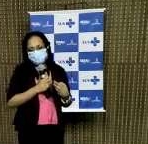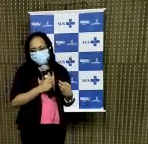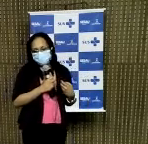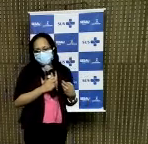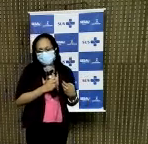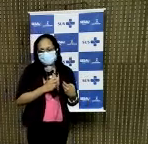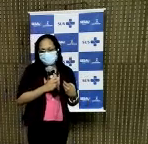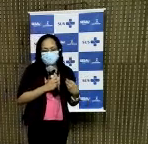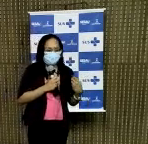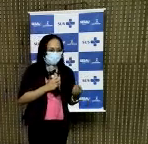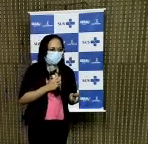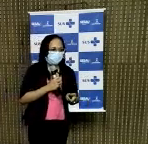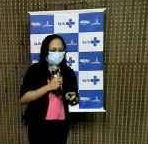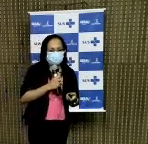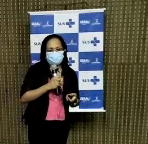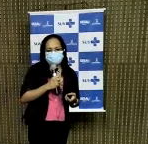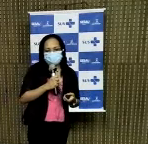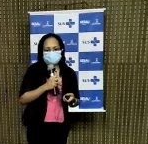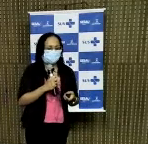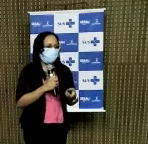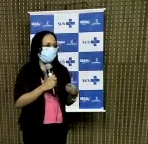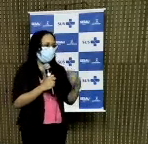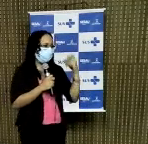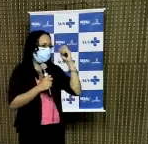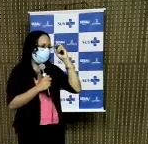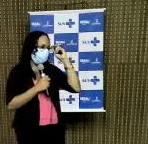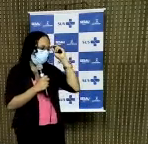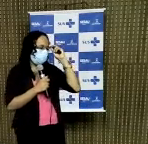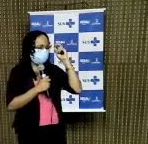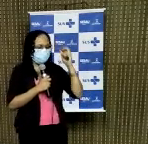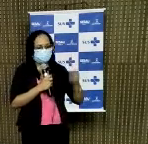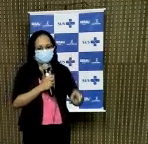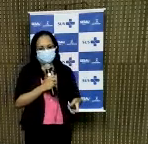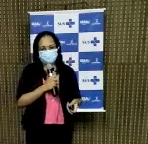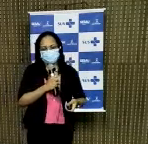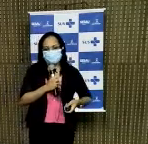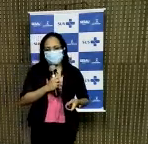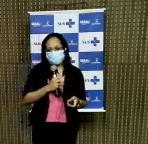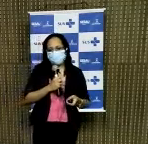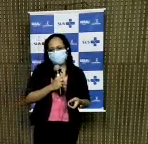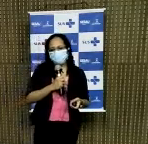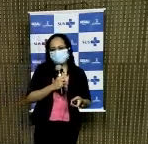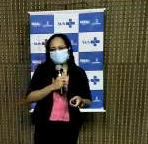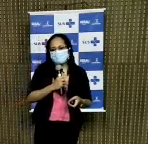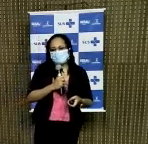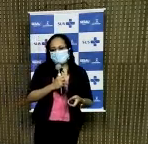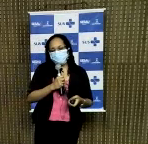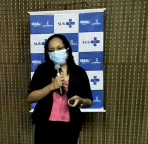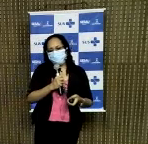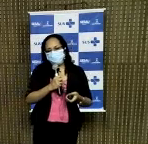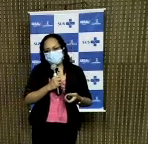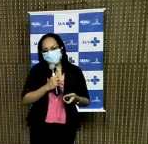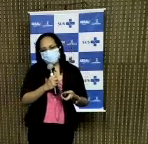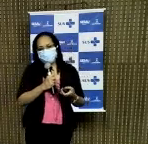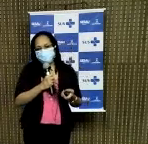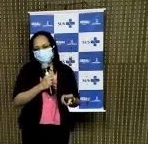não temos nenhuma instituição, né, de permanência do idoso que a gente atende dentro do nosso território, né. As